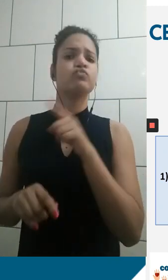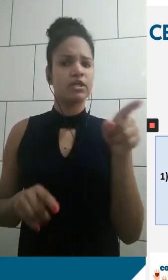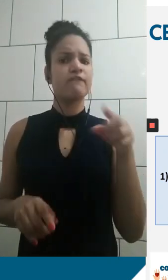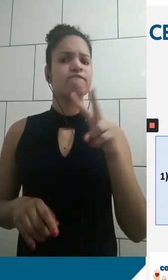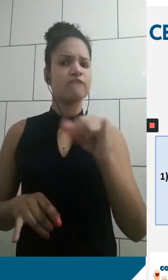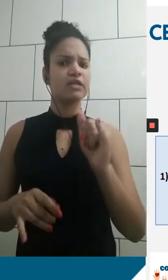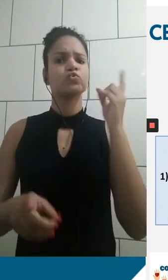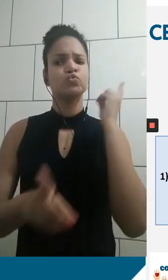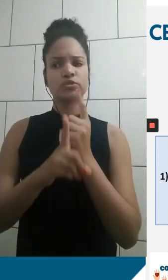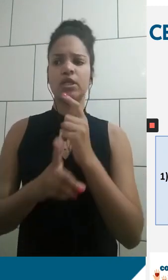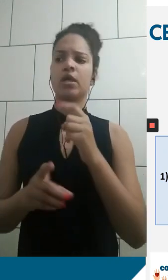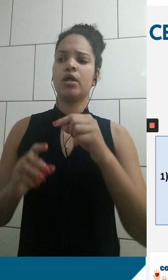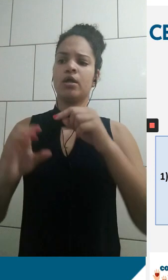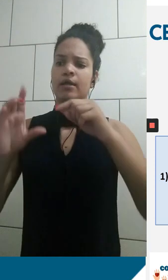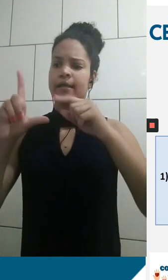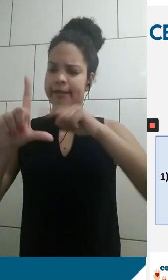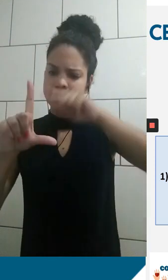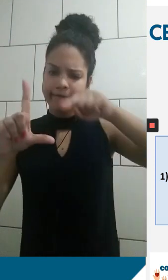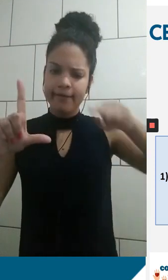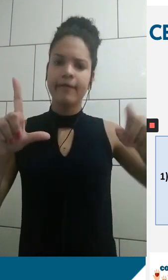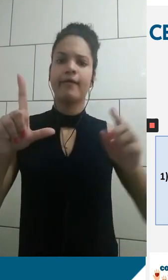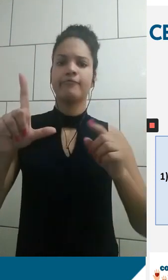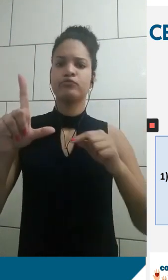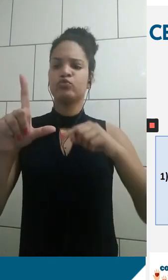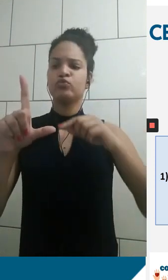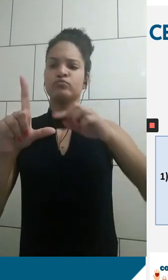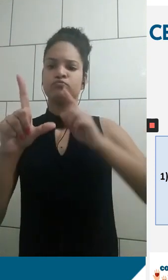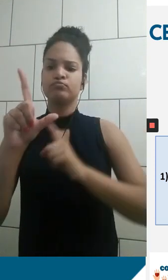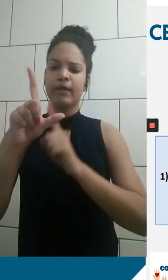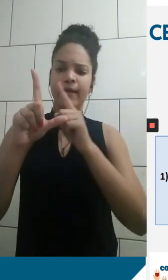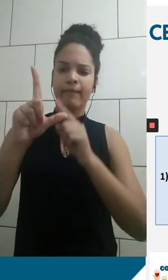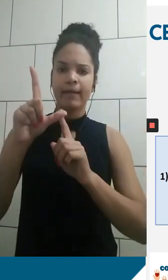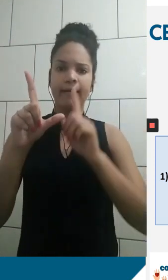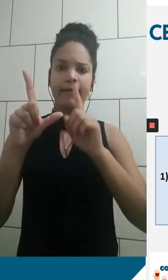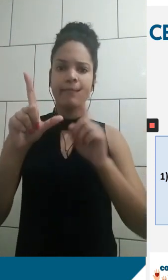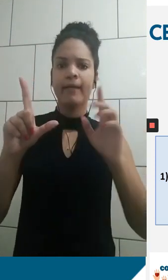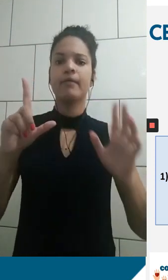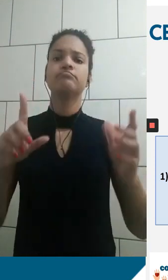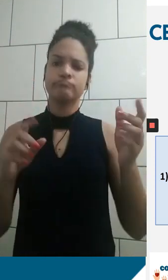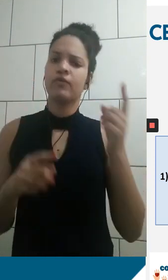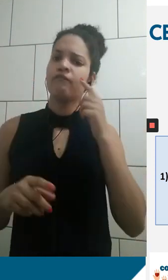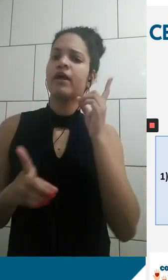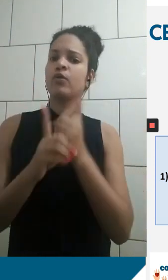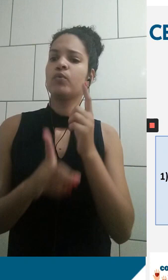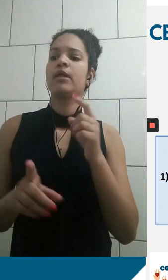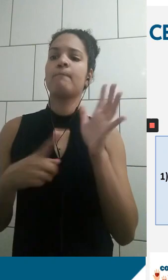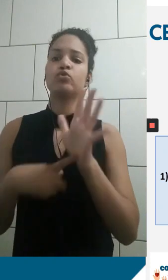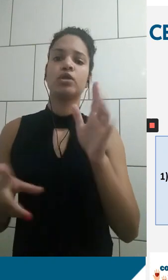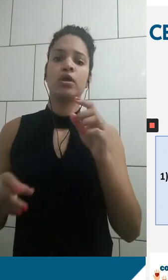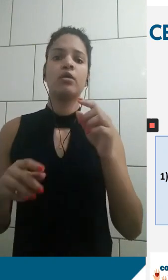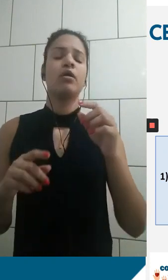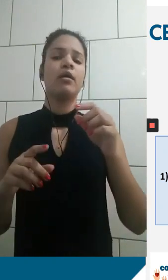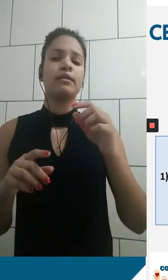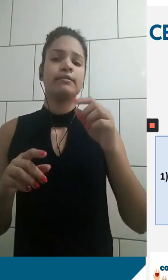das enzimas de acordo com temperatura ideal, com pH ideal, com concentração de substrato à medida